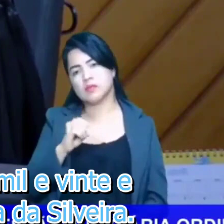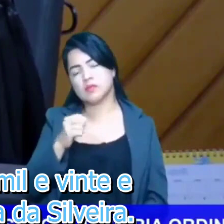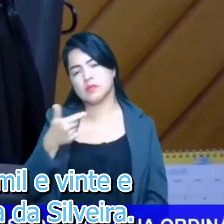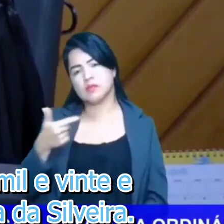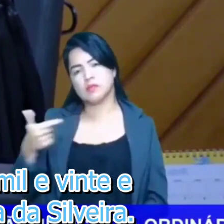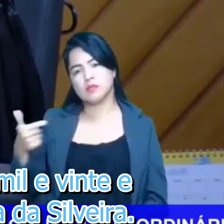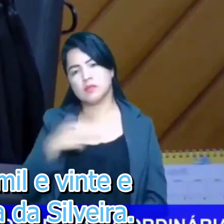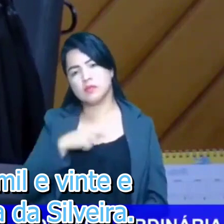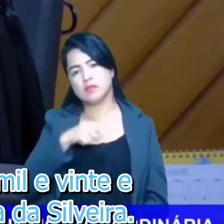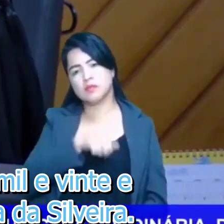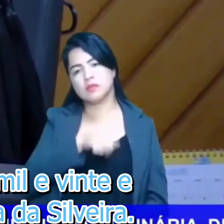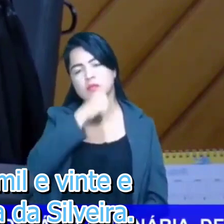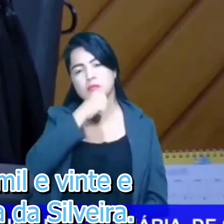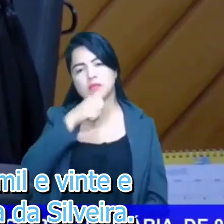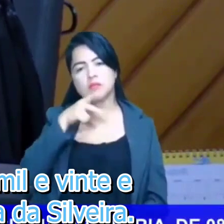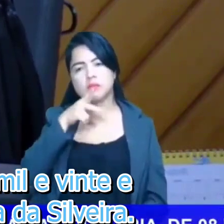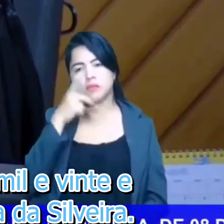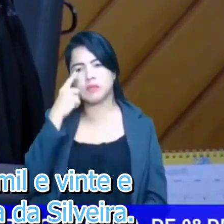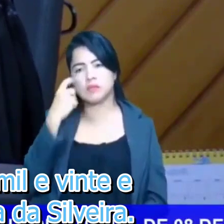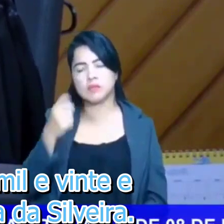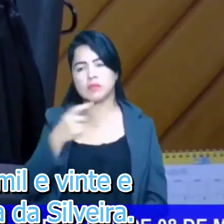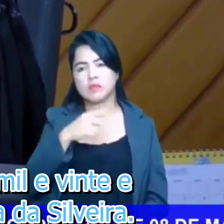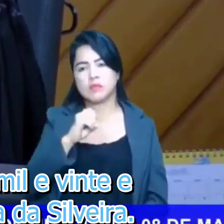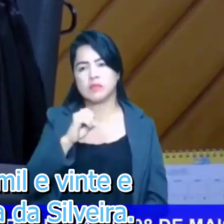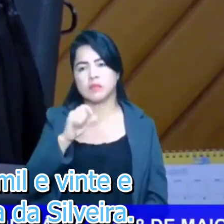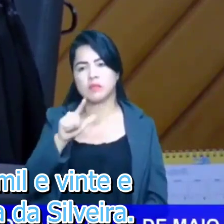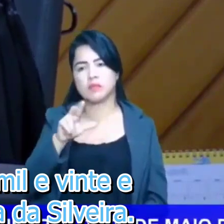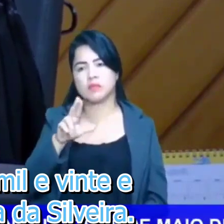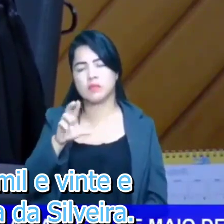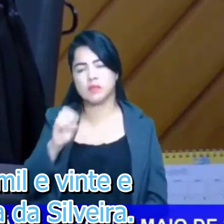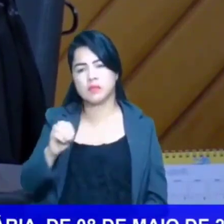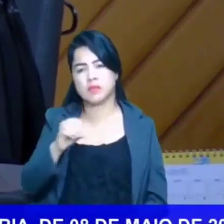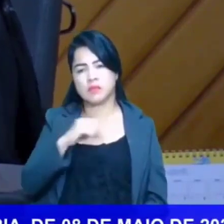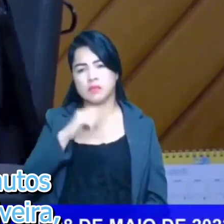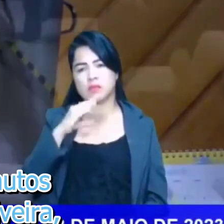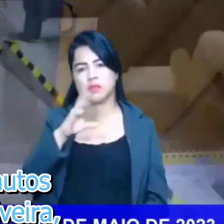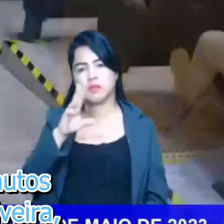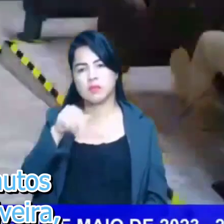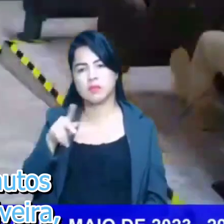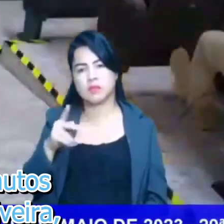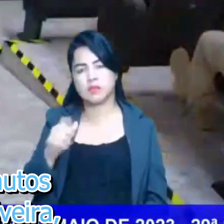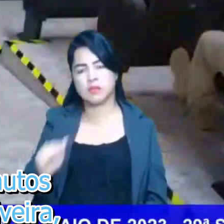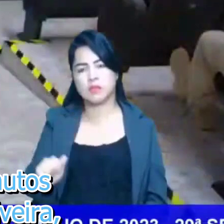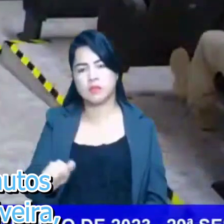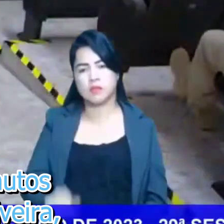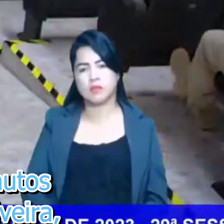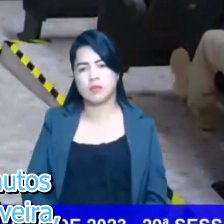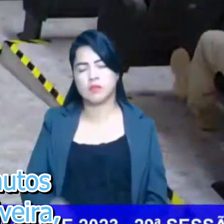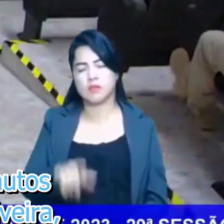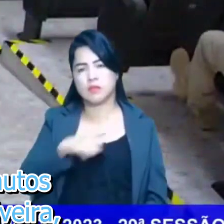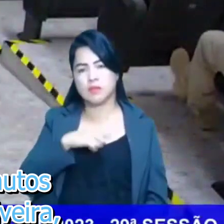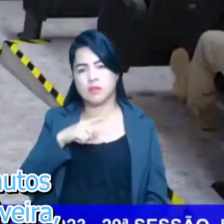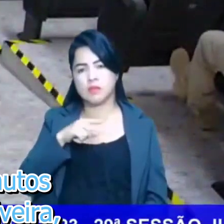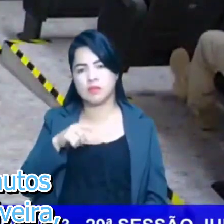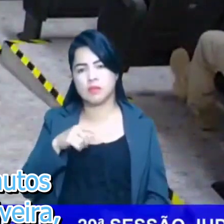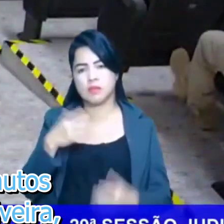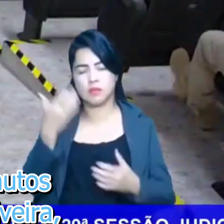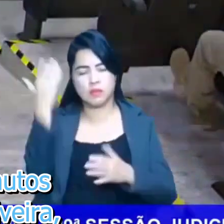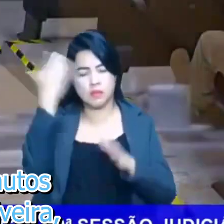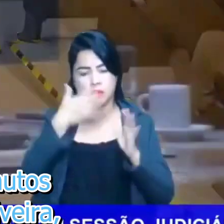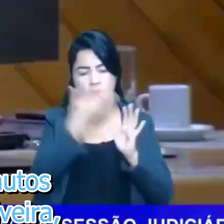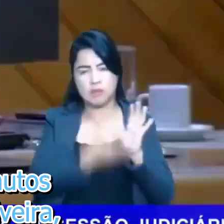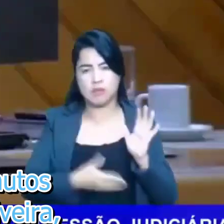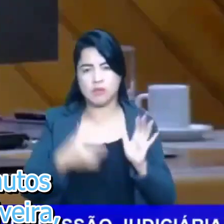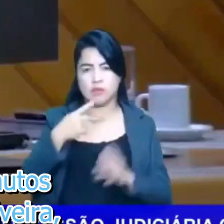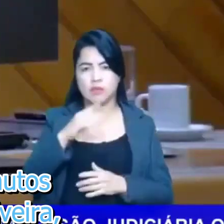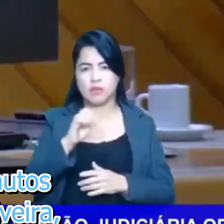060-10-05-2022. É origem em Macapá e interessado é Paulo Jorge Cunha da Silveira. Vossa Excelência está com a palavra. Cuida-se os autos de prestação de contas